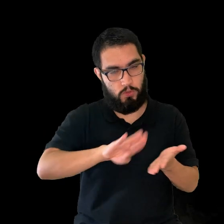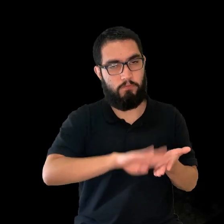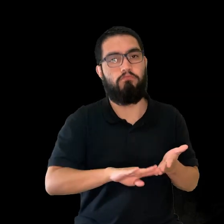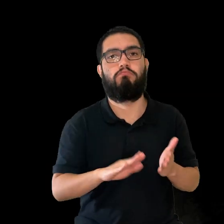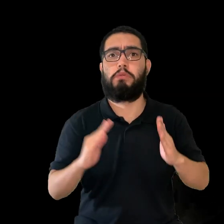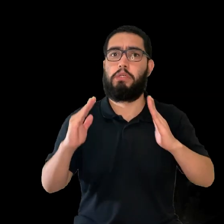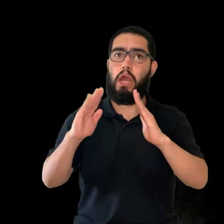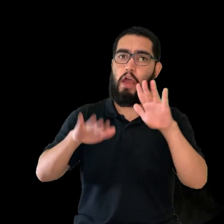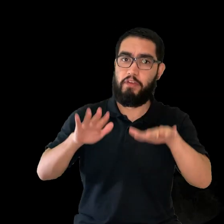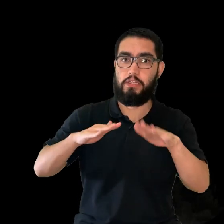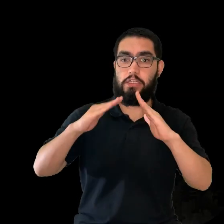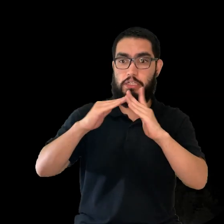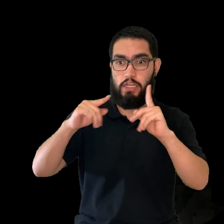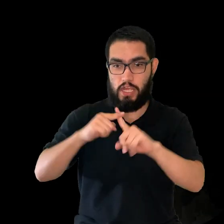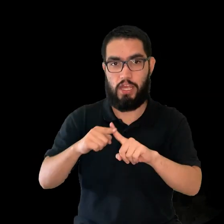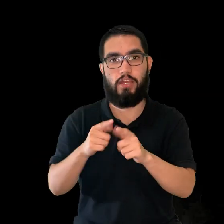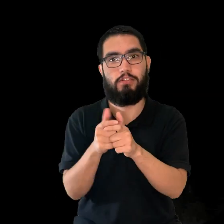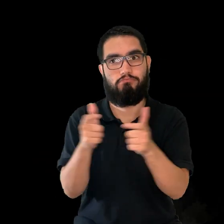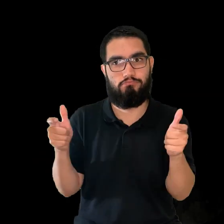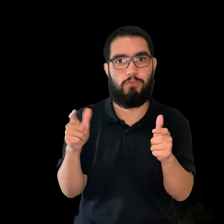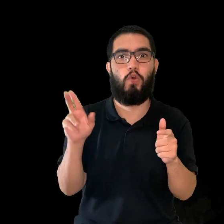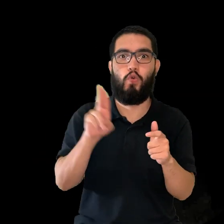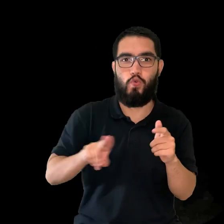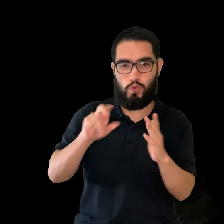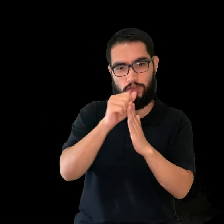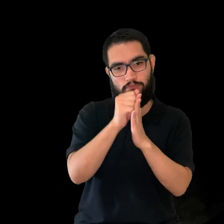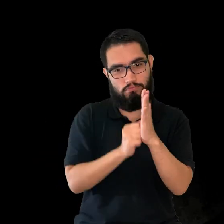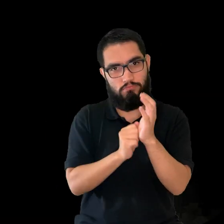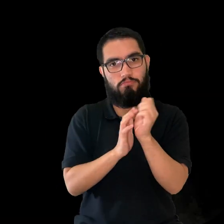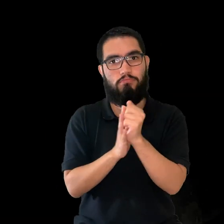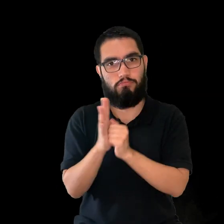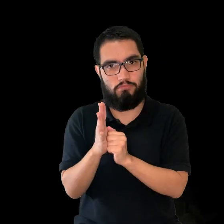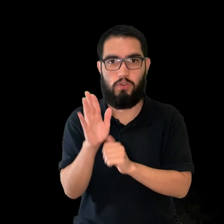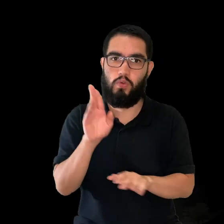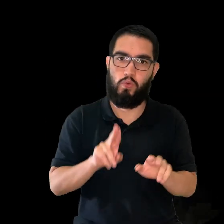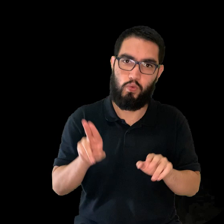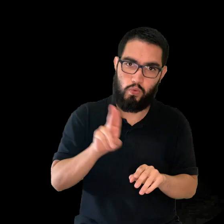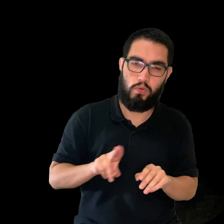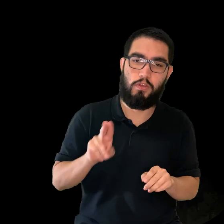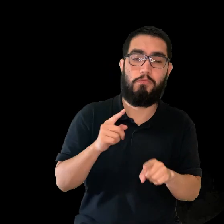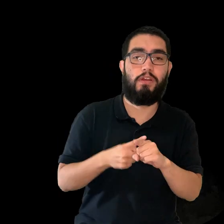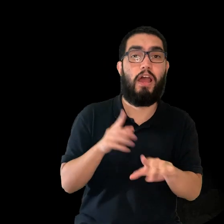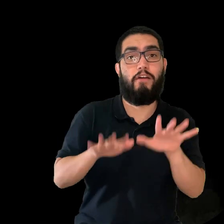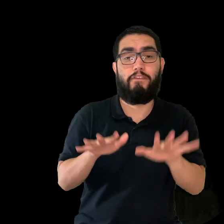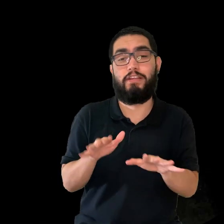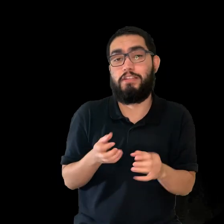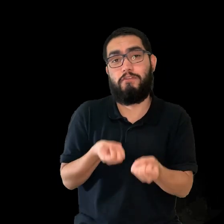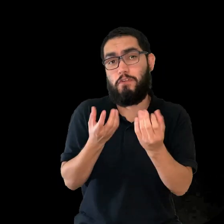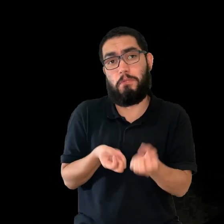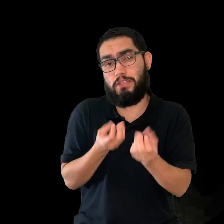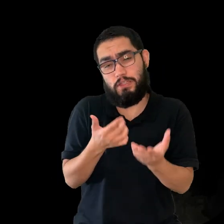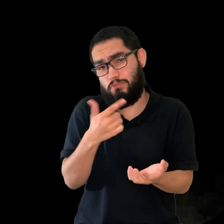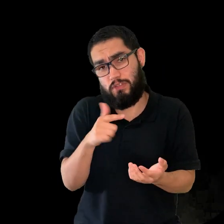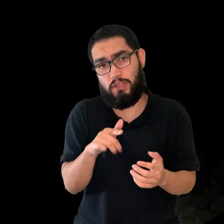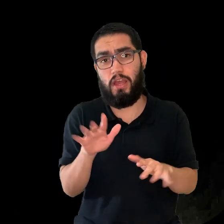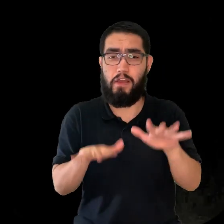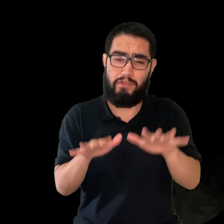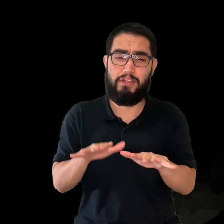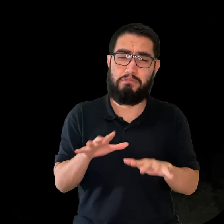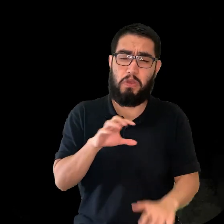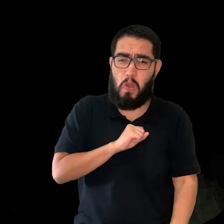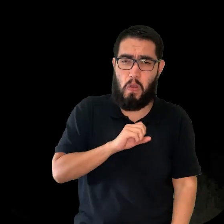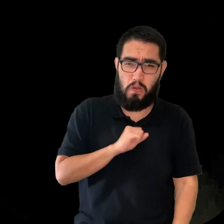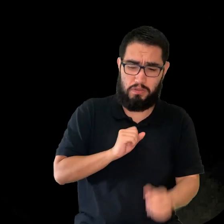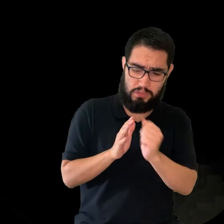igrejas, muitos corais, muitos eventos ainda utilizam as luvas, né? Muitas vezes até mesmo por falta de informação e